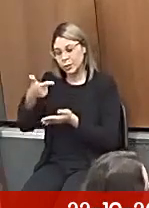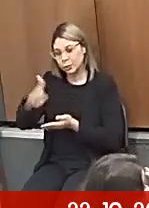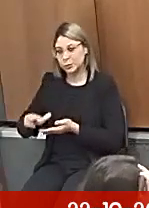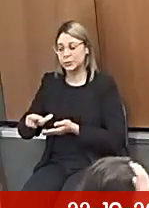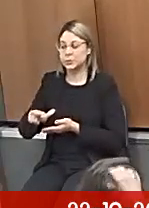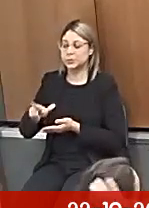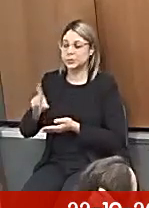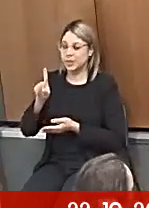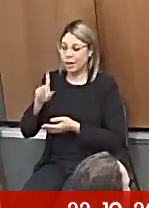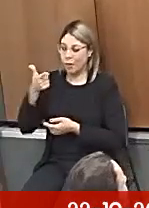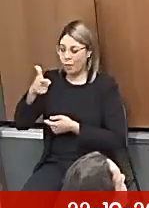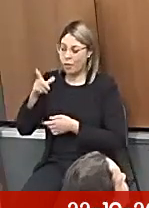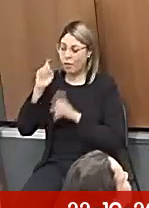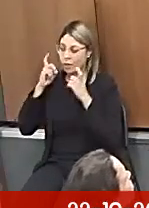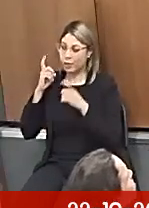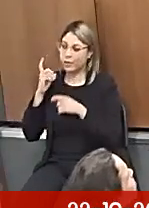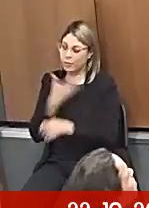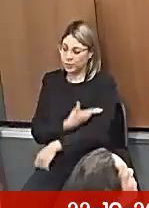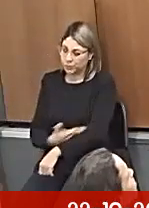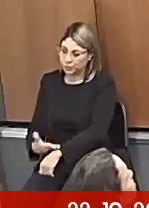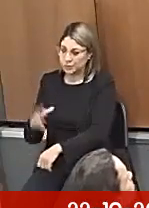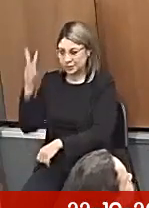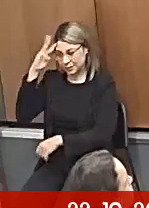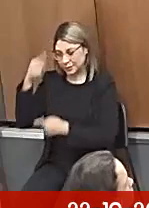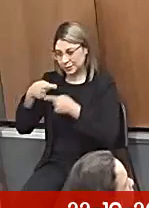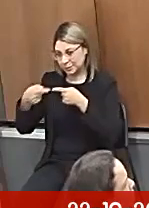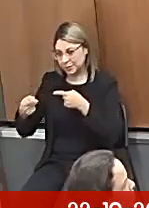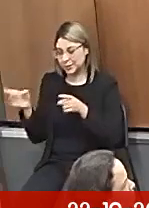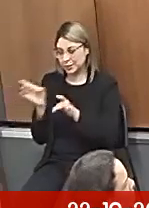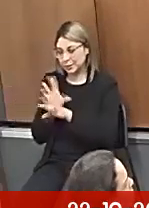membros para a próxima reunião ordinária na próxima terça.